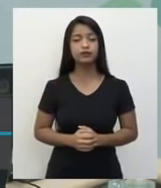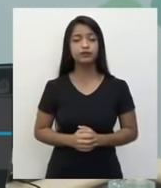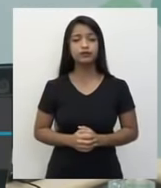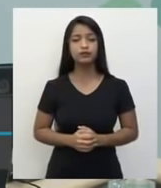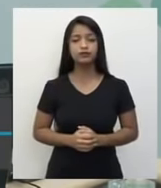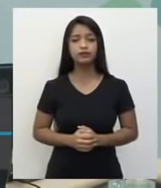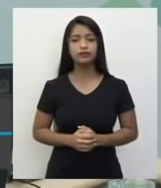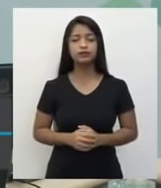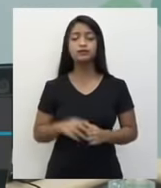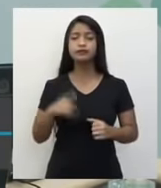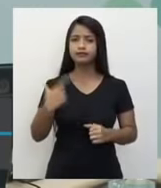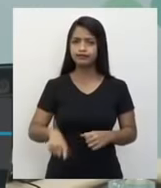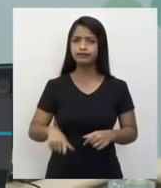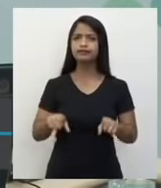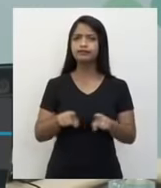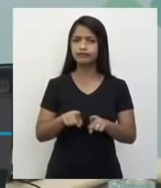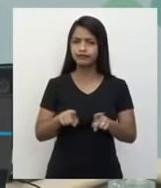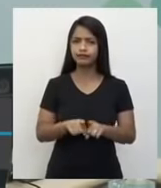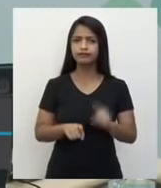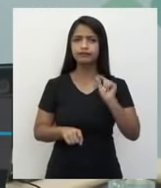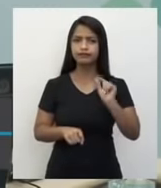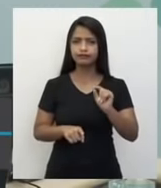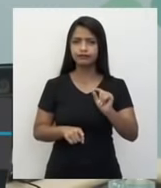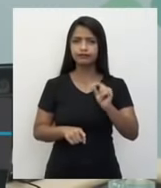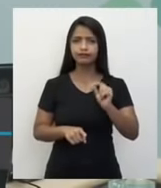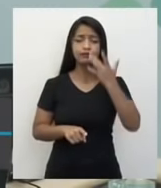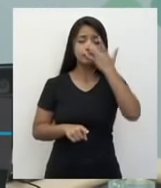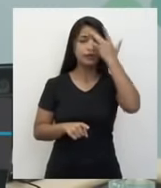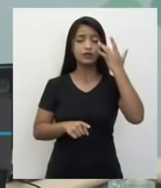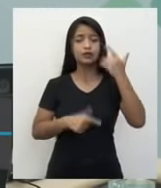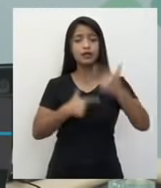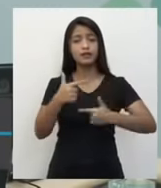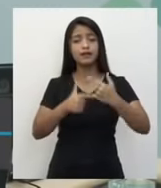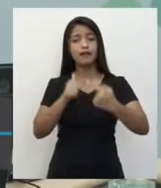aqui também apresentadora. Maria Luísa citou